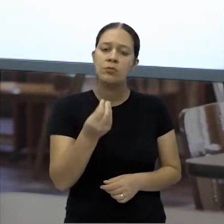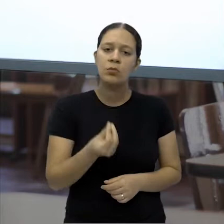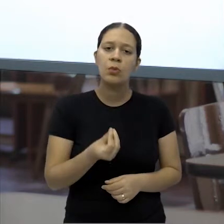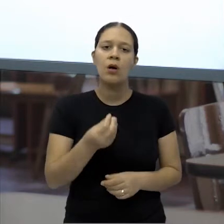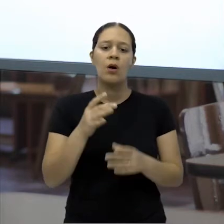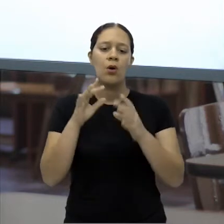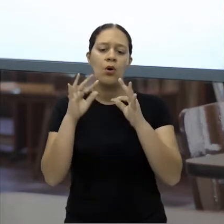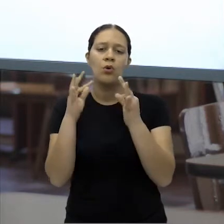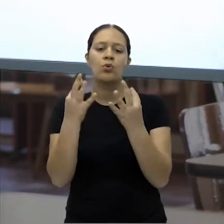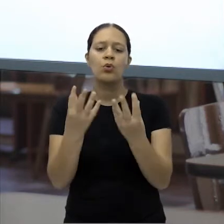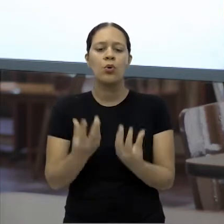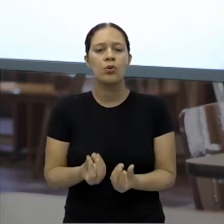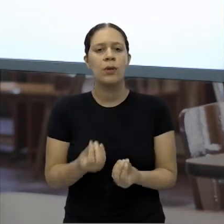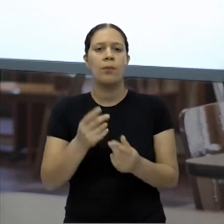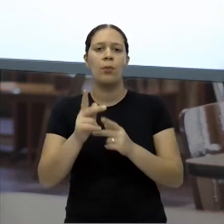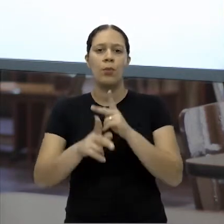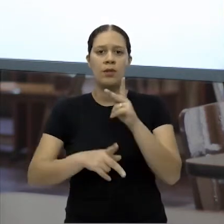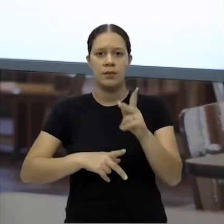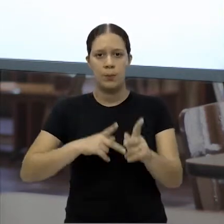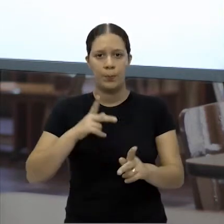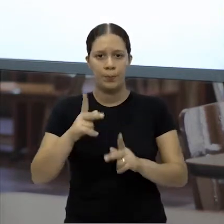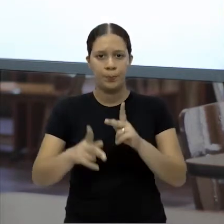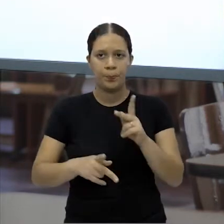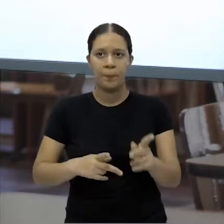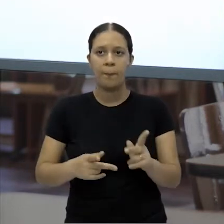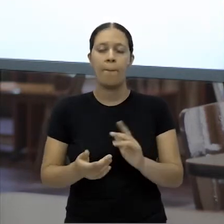conhecimento para toda a população.